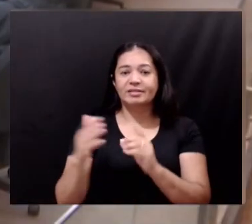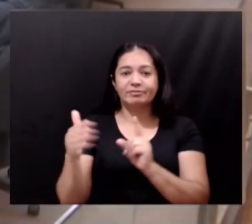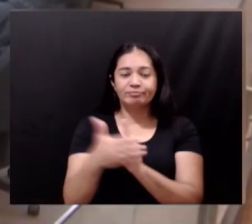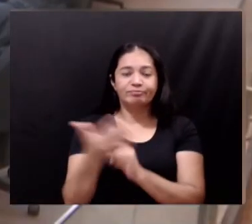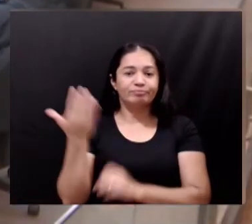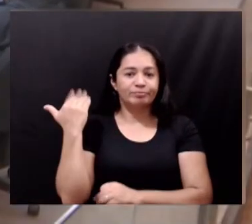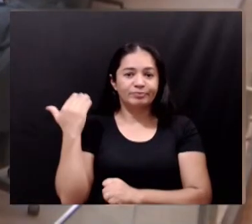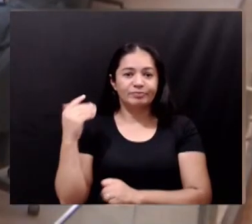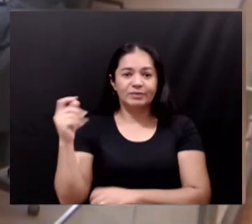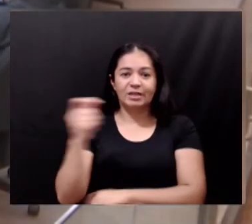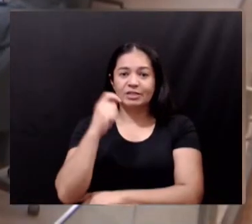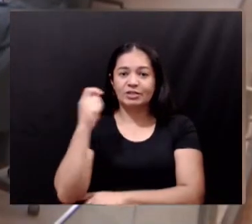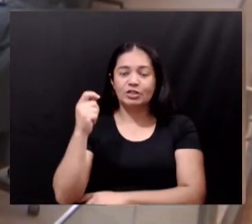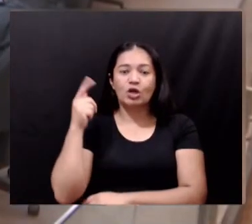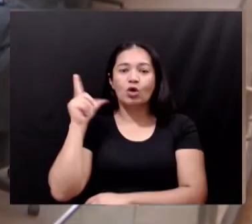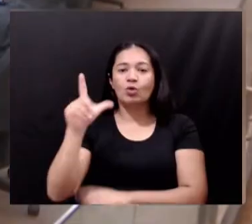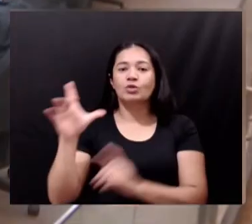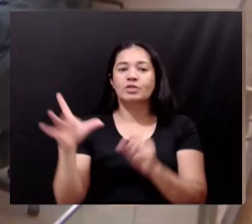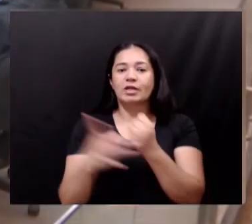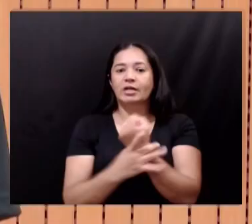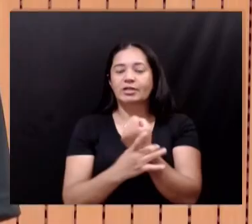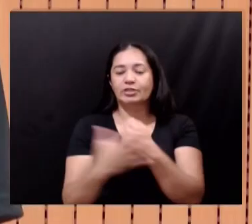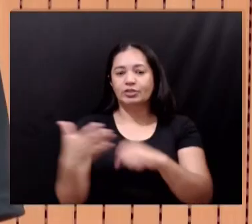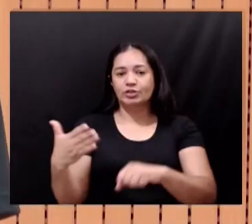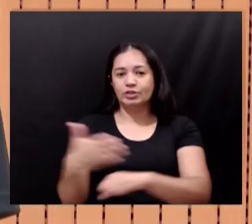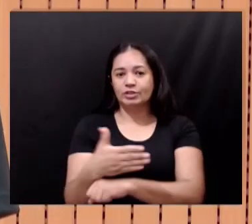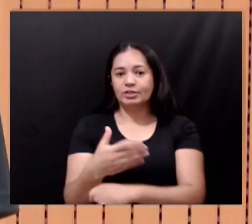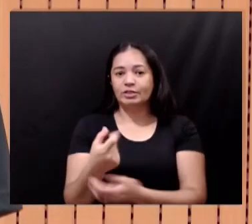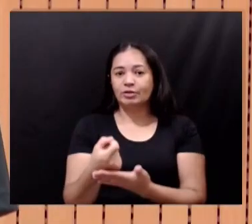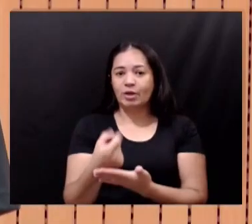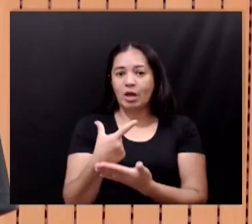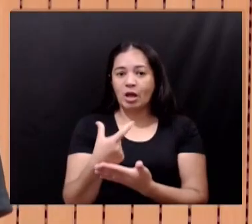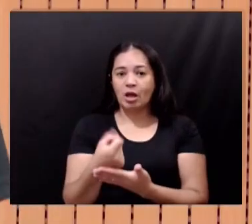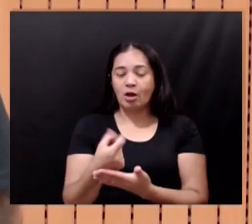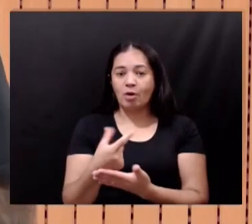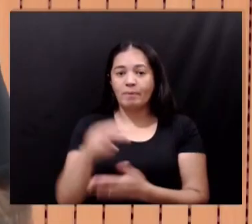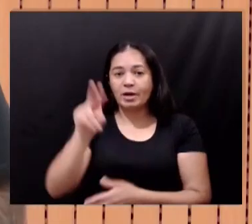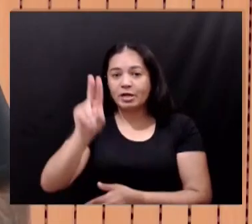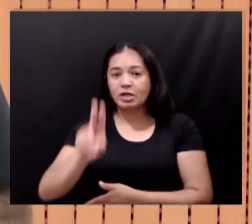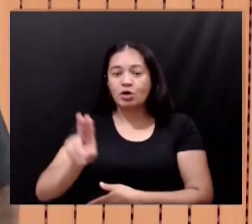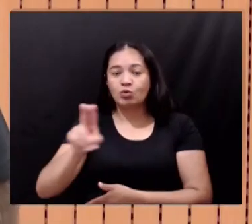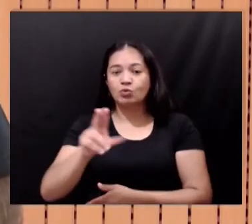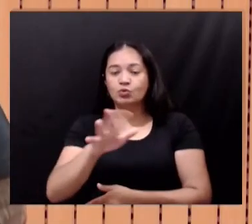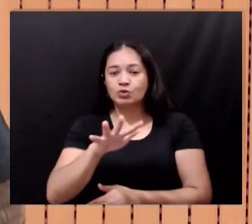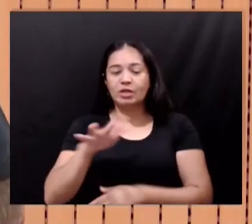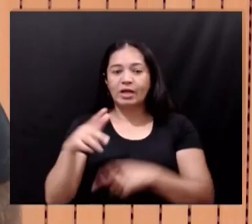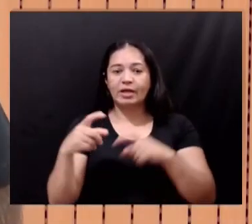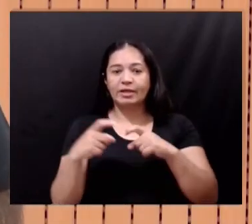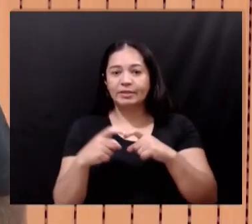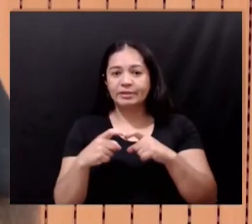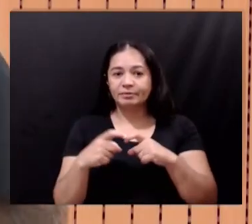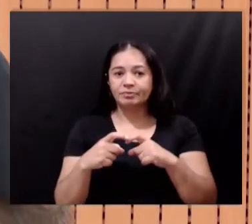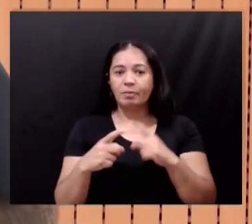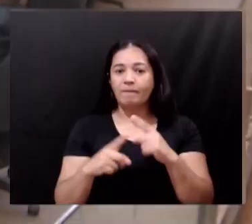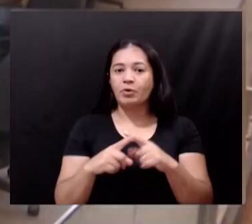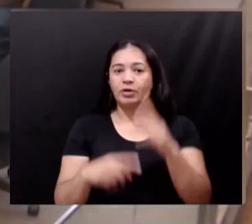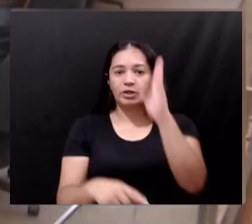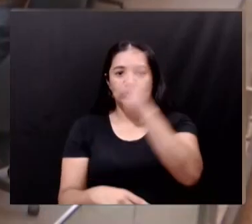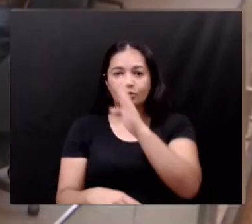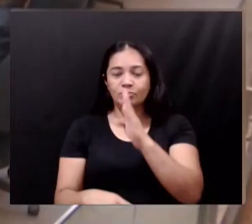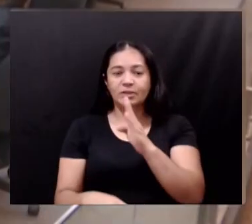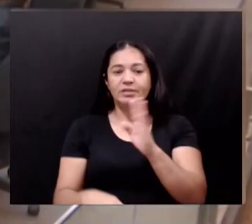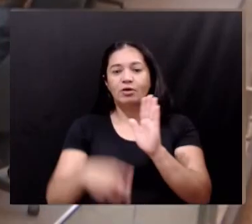conseguem garantir o acesso aos medicamentos para uso medicinal, já que no Brasil ainda não há regulamentação